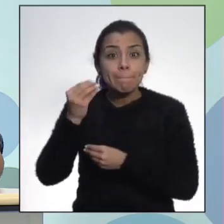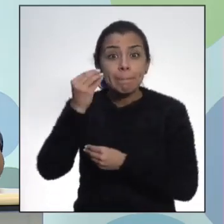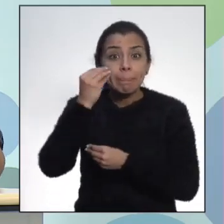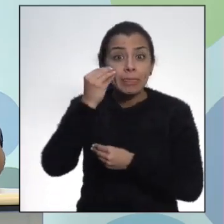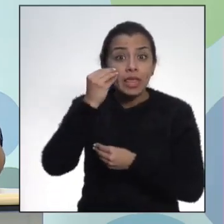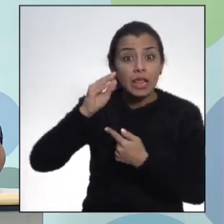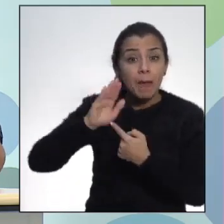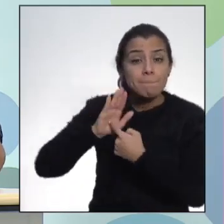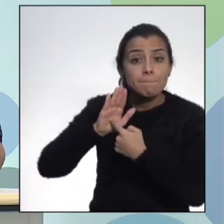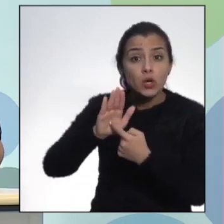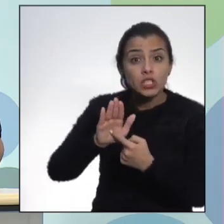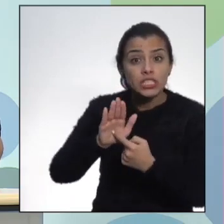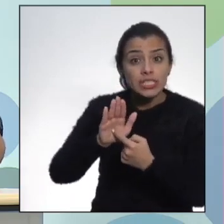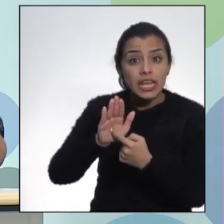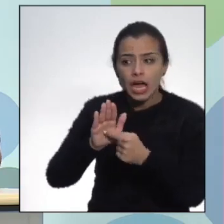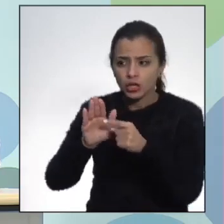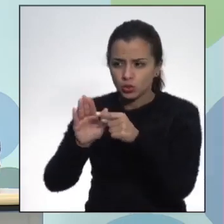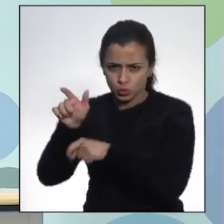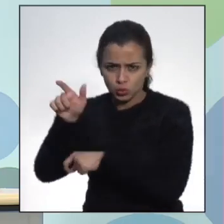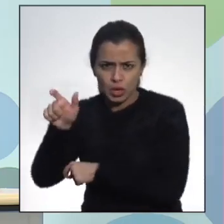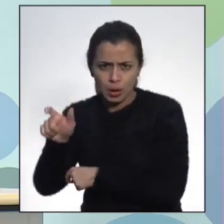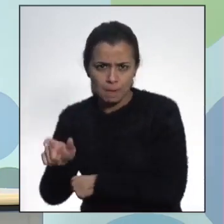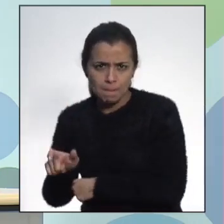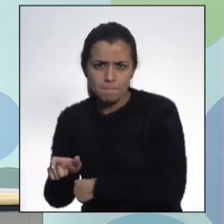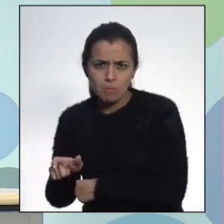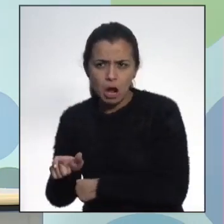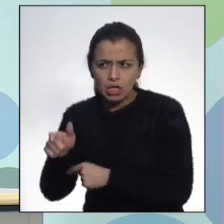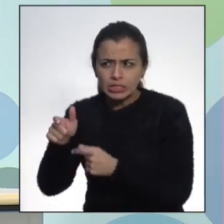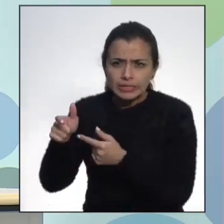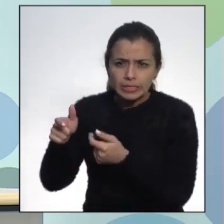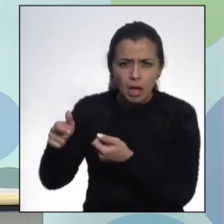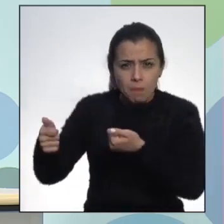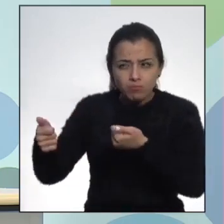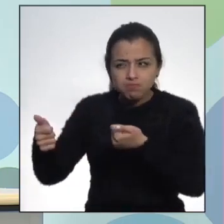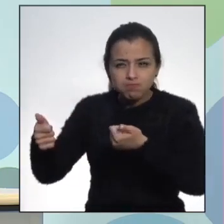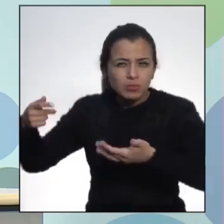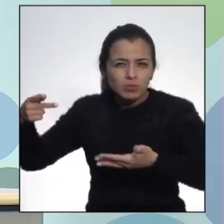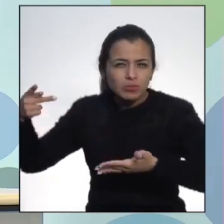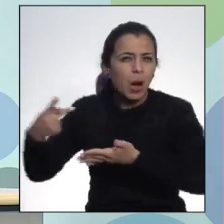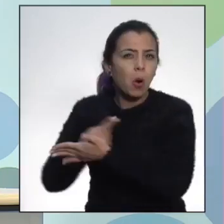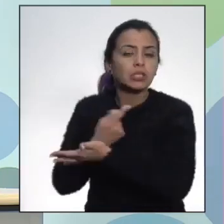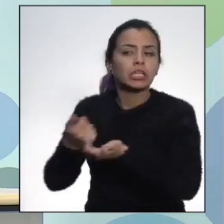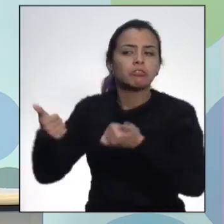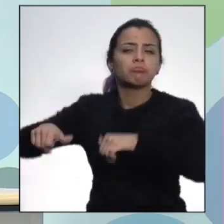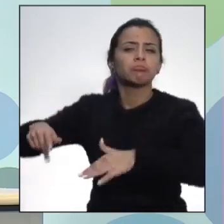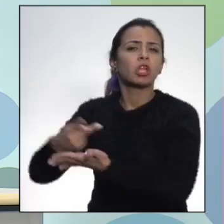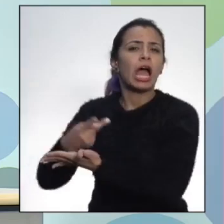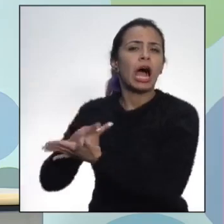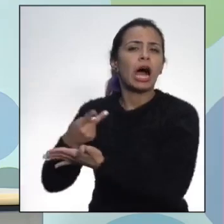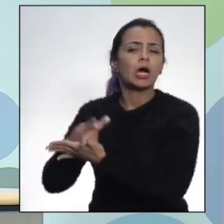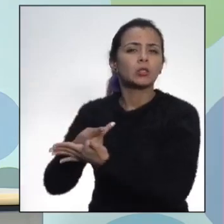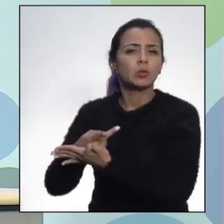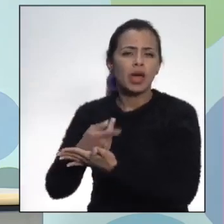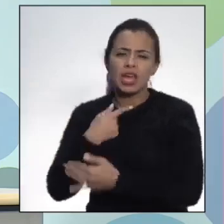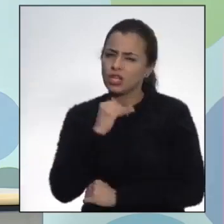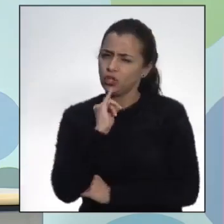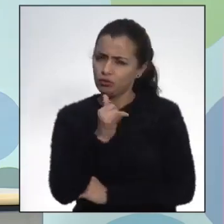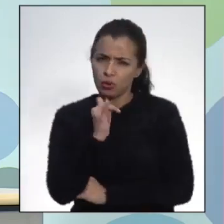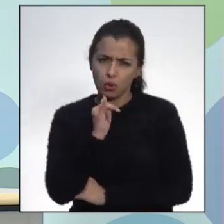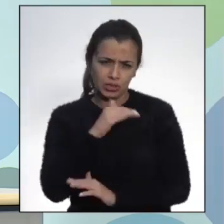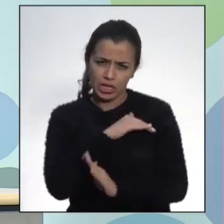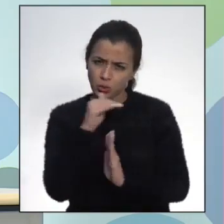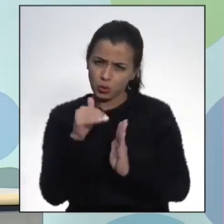Ambrósio tenha os seus planos fracassados, né? São cenas muito divertidas, eu não vou contar como essa